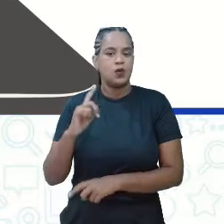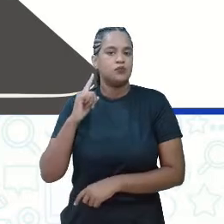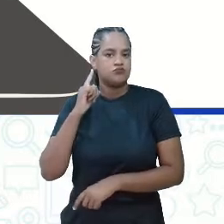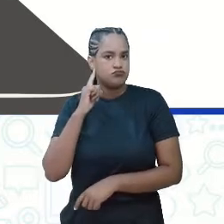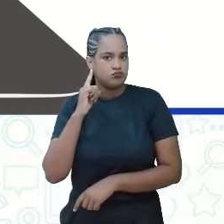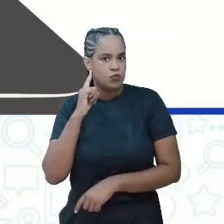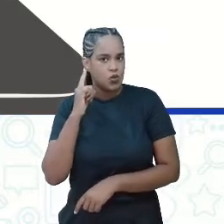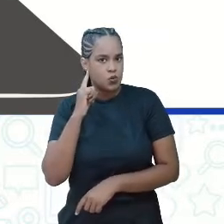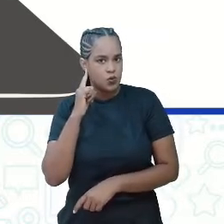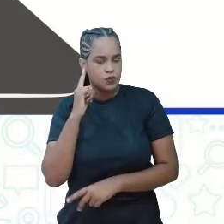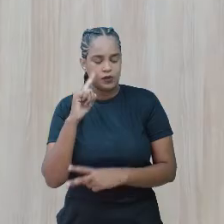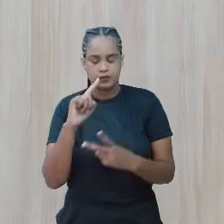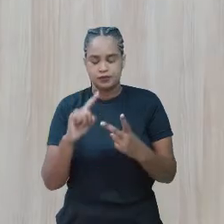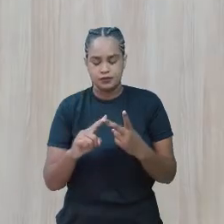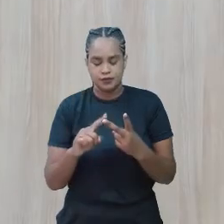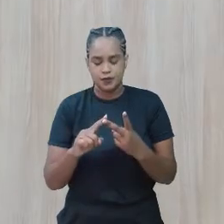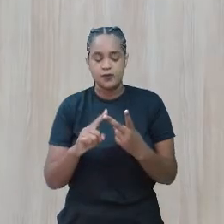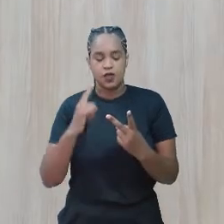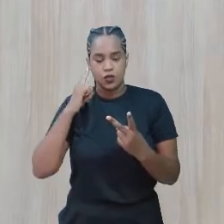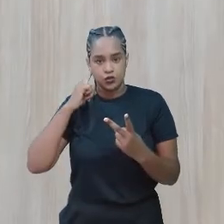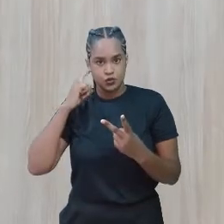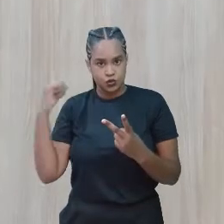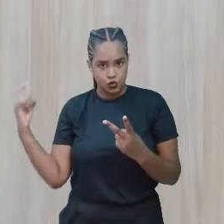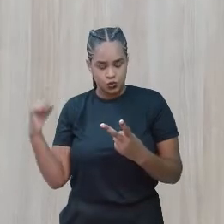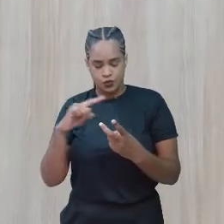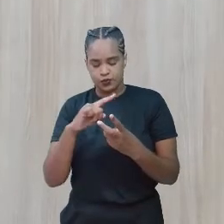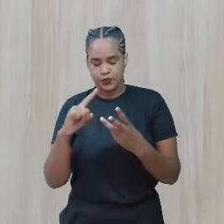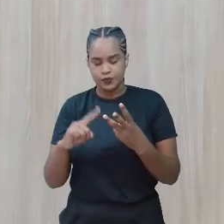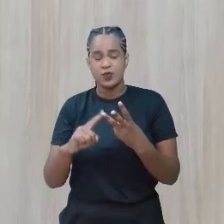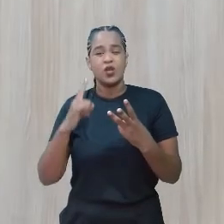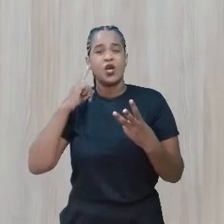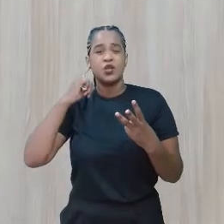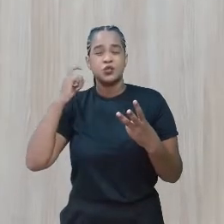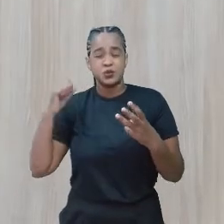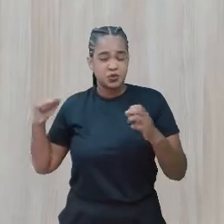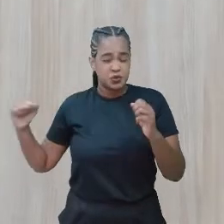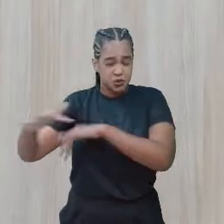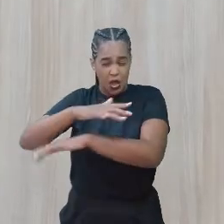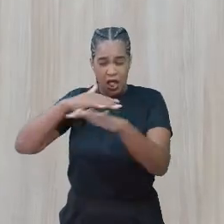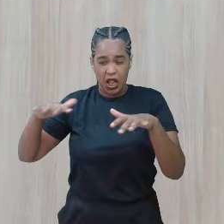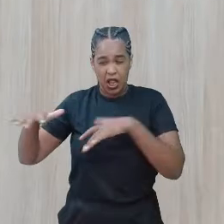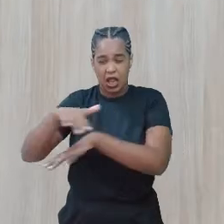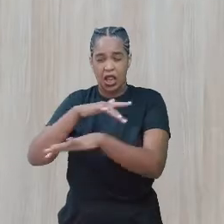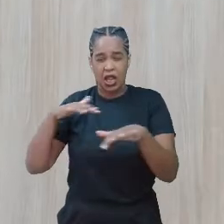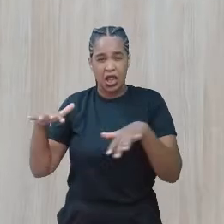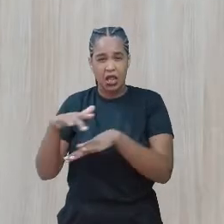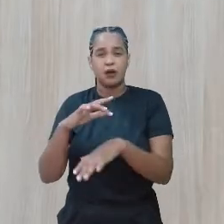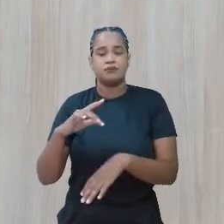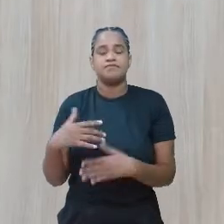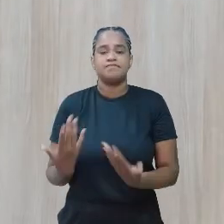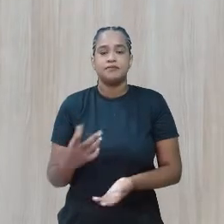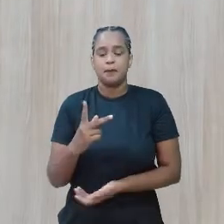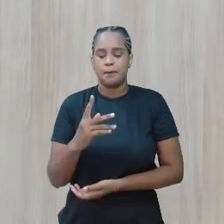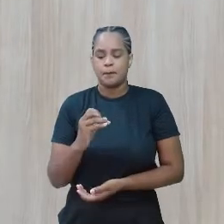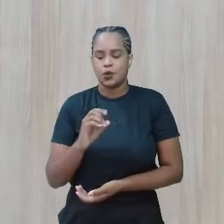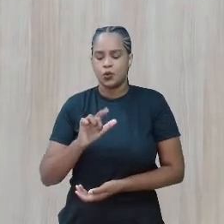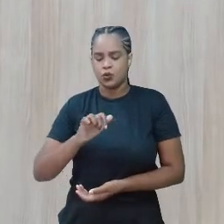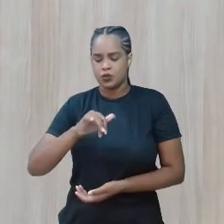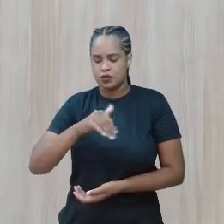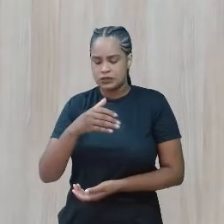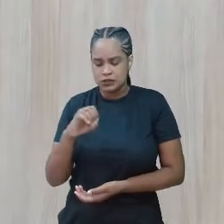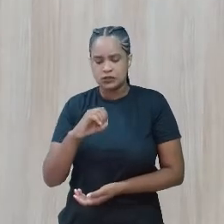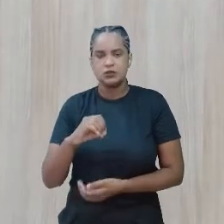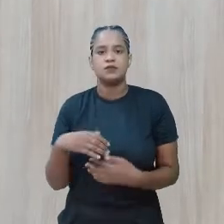ouvido. Vamos falar de som e de poluição do som também, ou seja, a poluição sonora. E aí vem